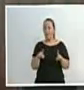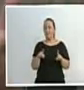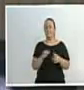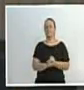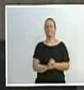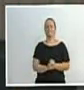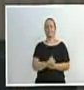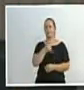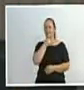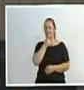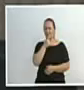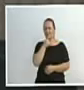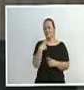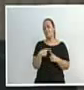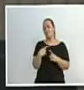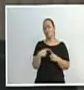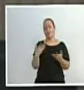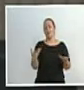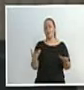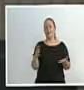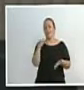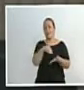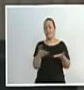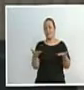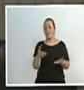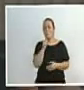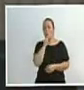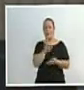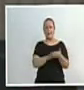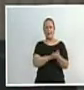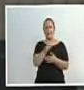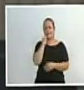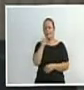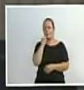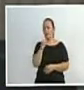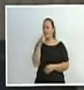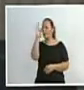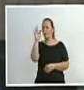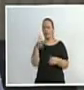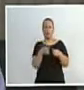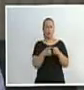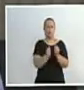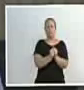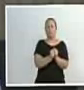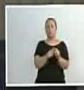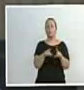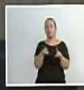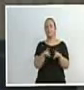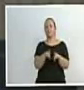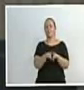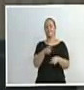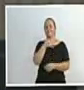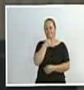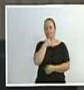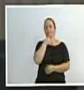não só lamentar a questão da ausência, até o momento, de mulheres na esfera federal com a nova composição, mas dizer que fiquei triste agora com